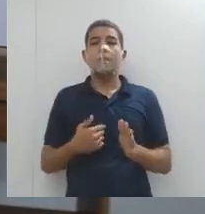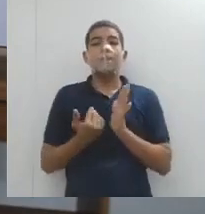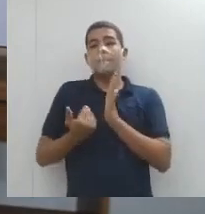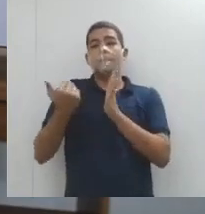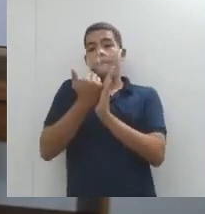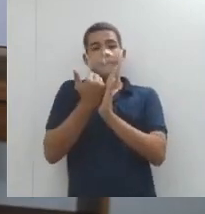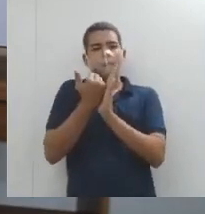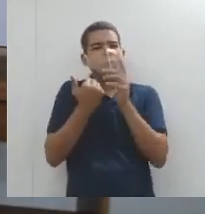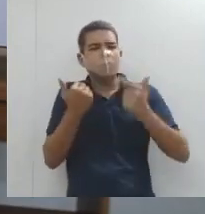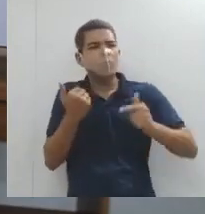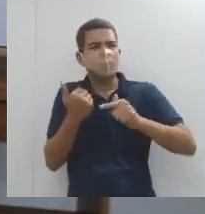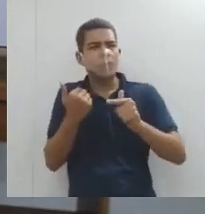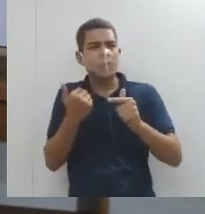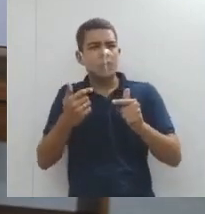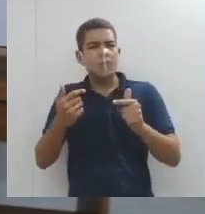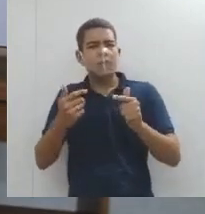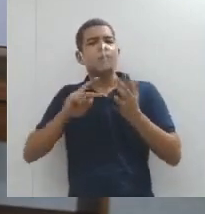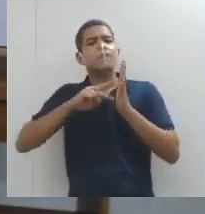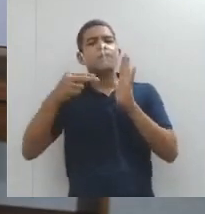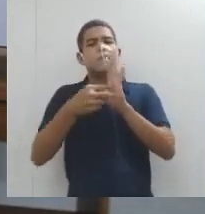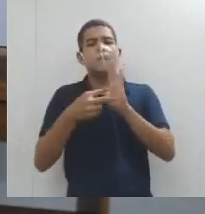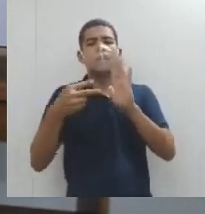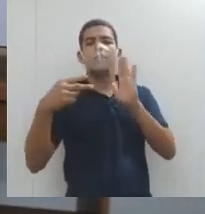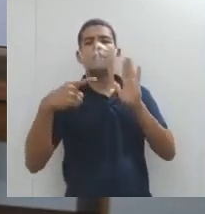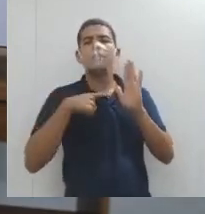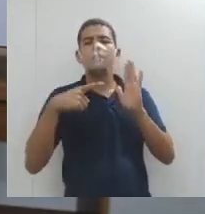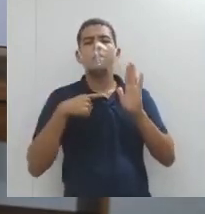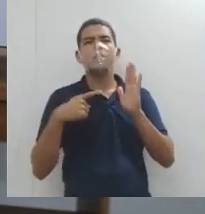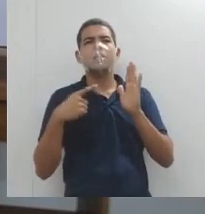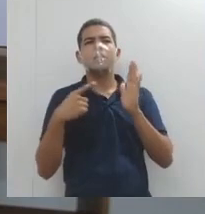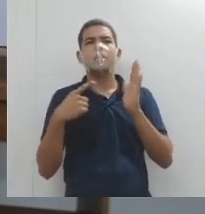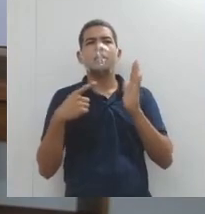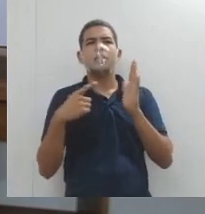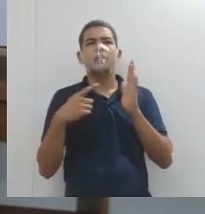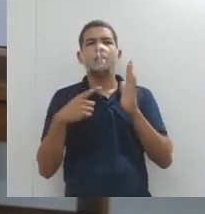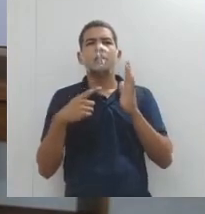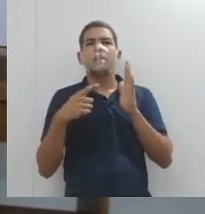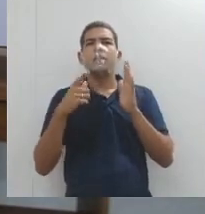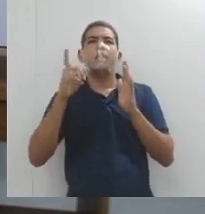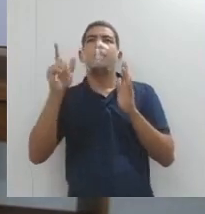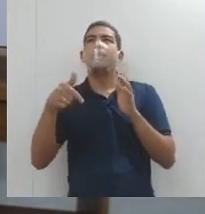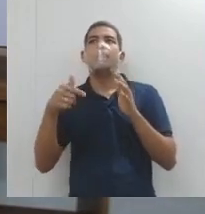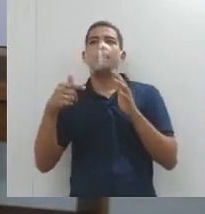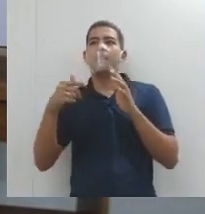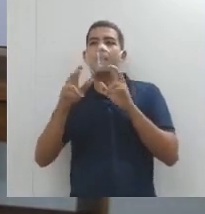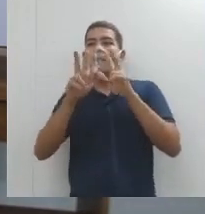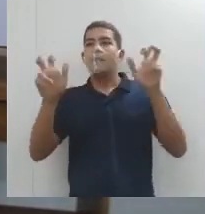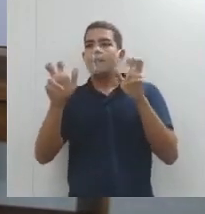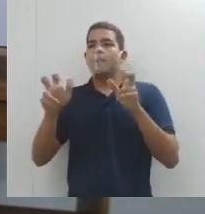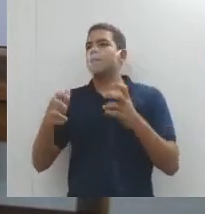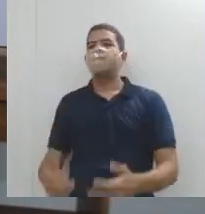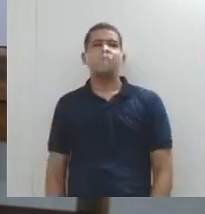nada, o sentido da frase não vai ser comprometido,